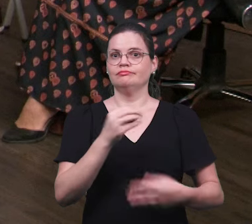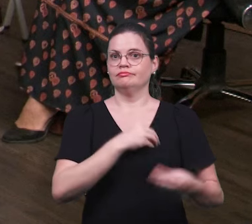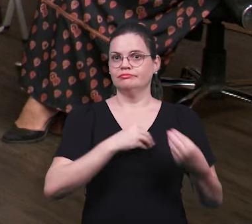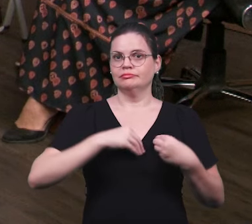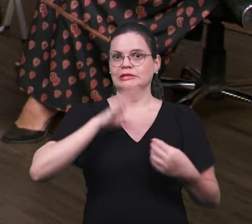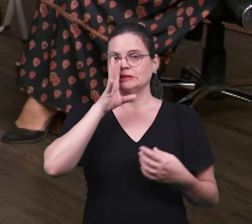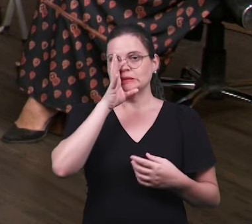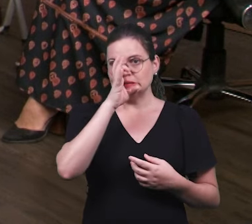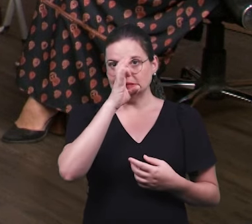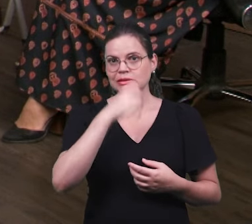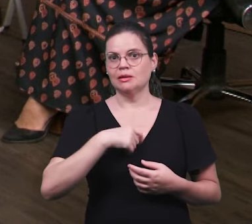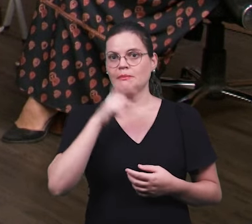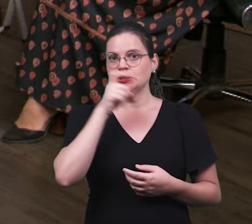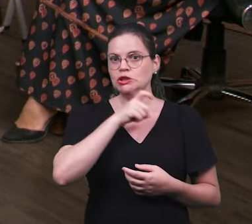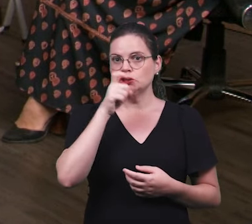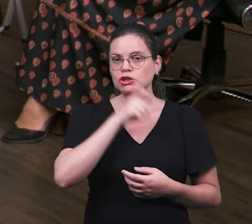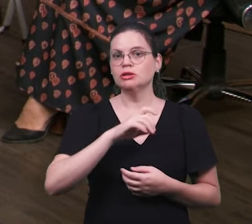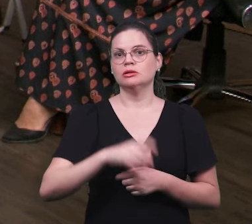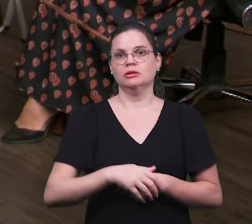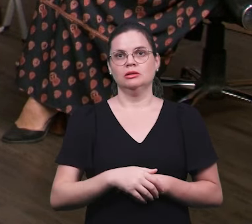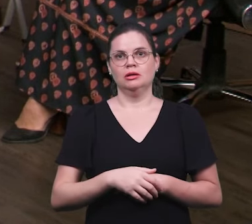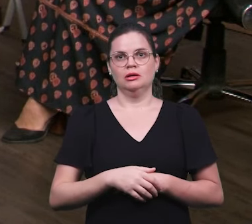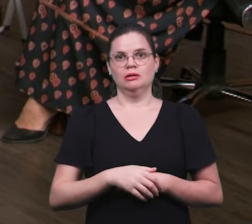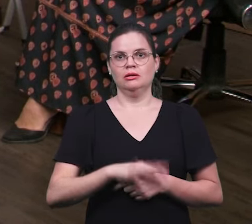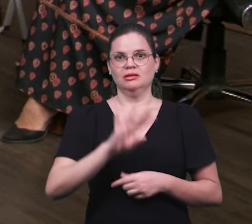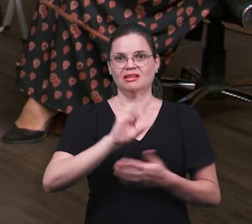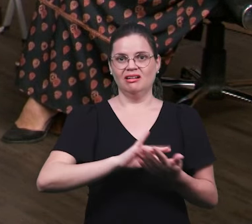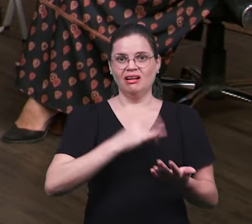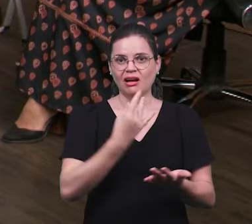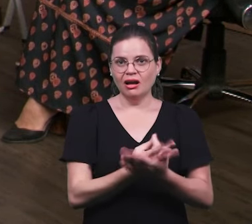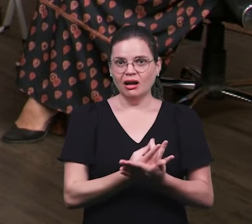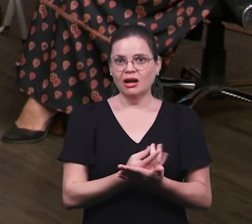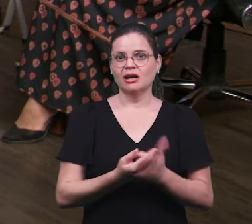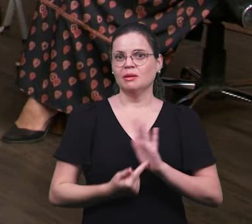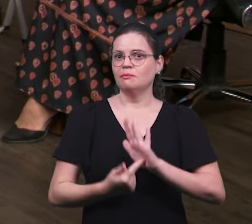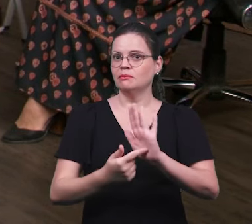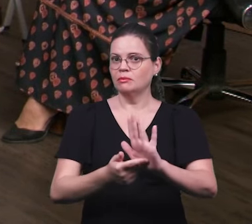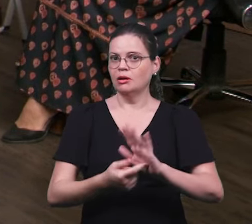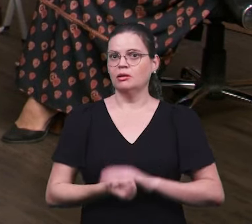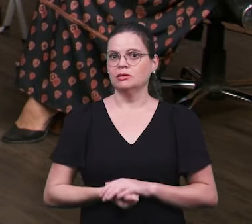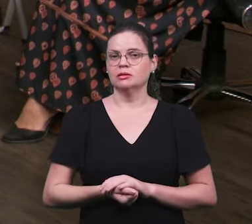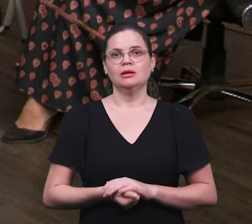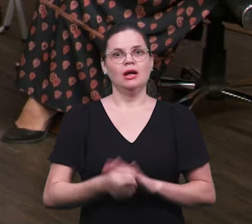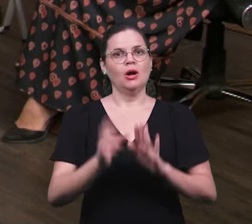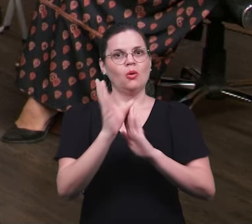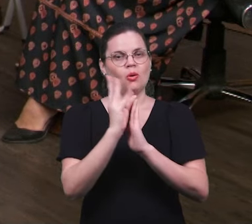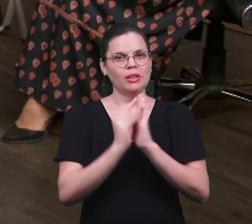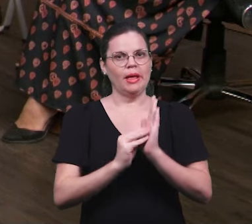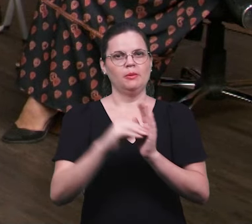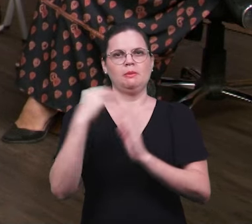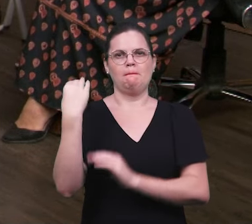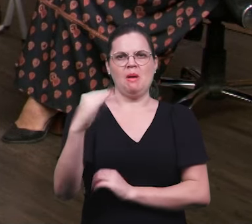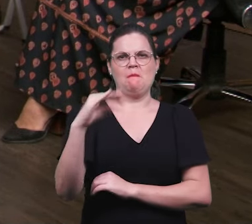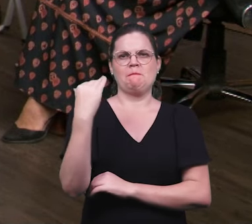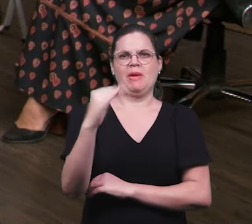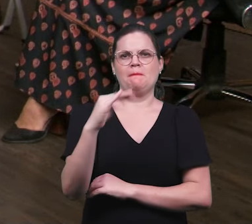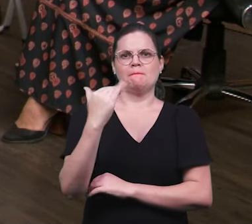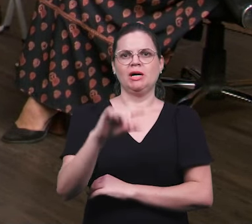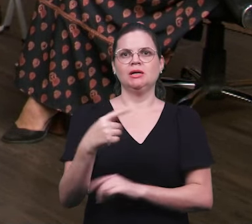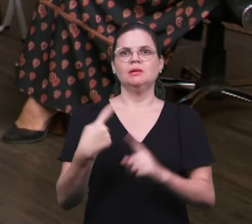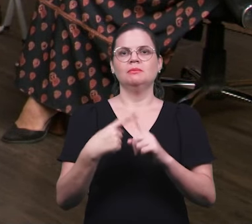estão ali publicando uma enxurrada de conteúdos que são exibidos muitas vezes para nós, porque